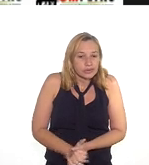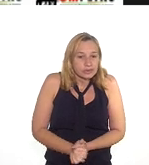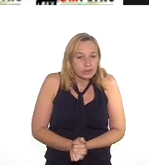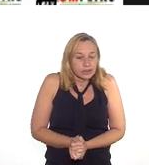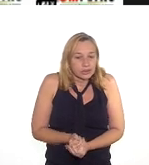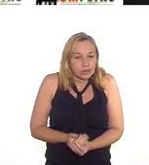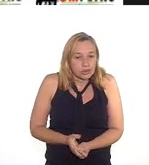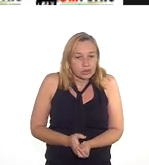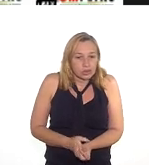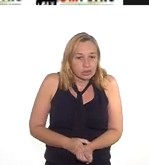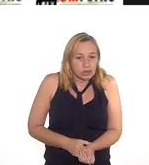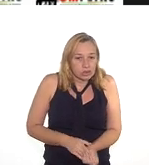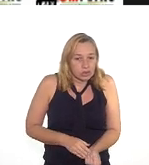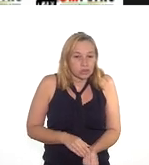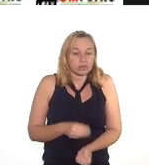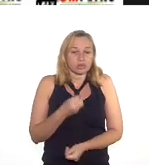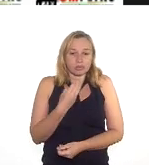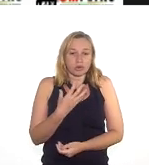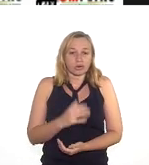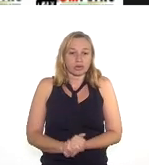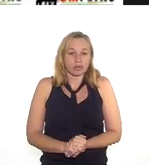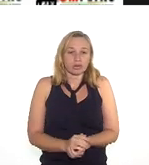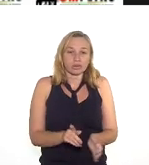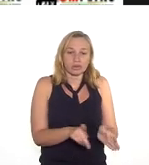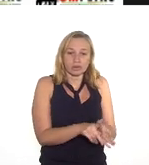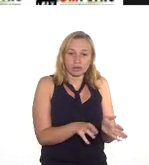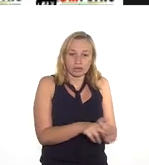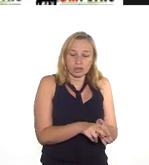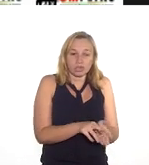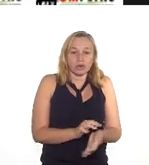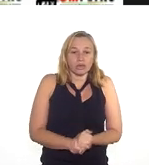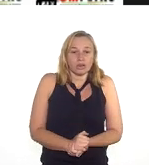Bom, está na resolução e